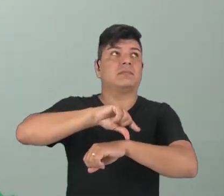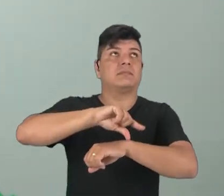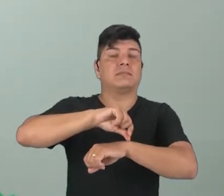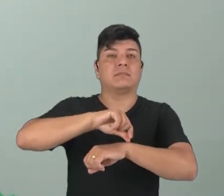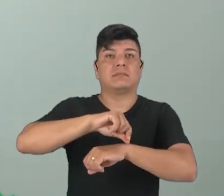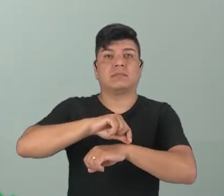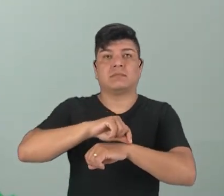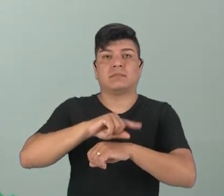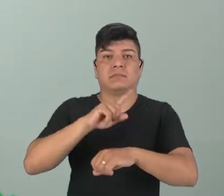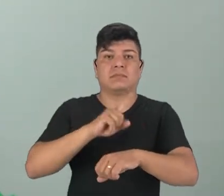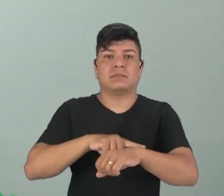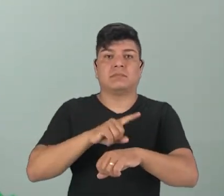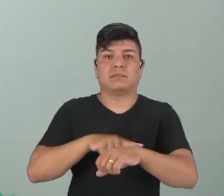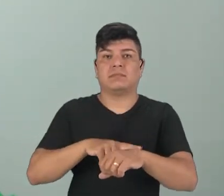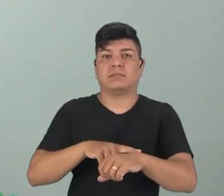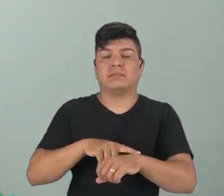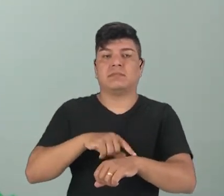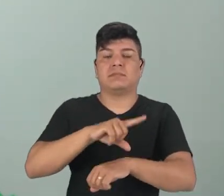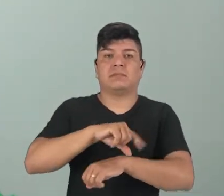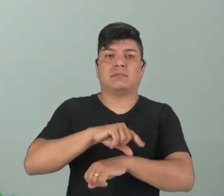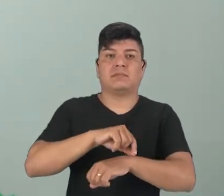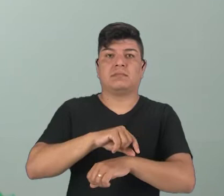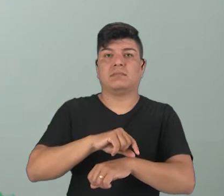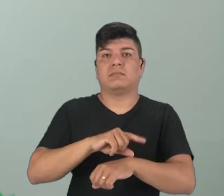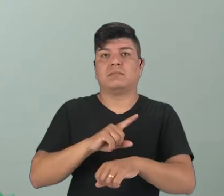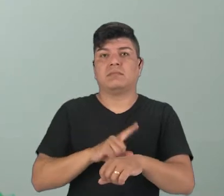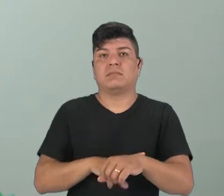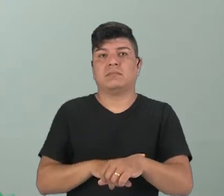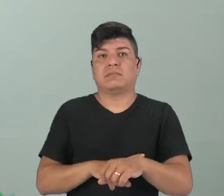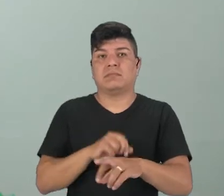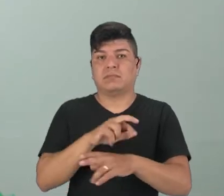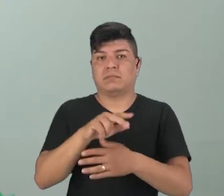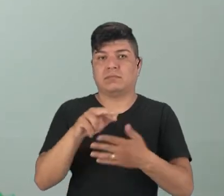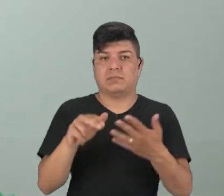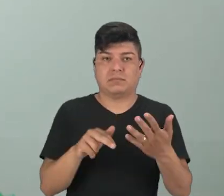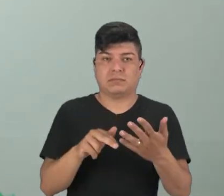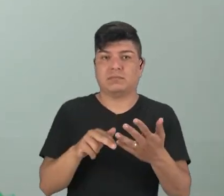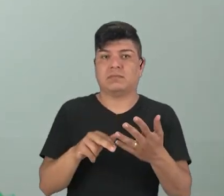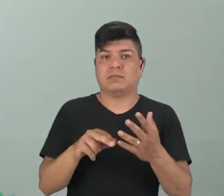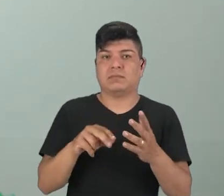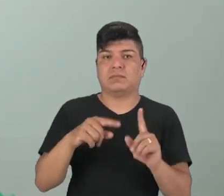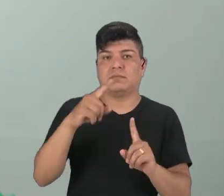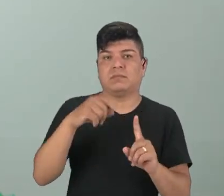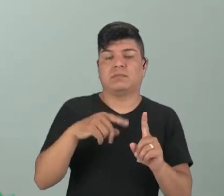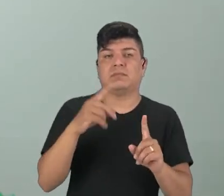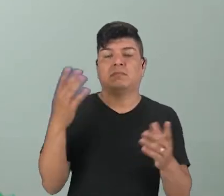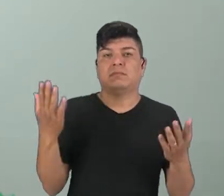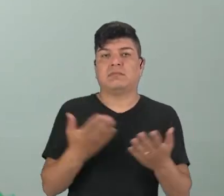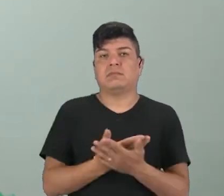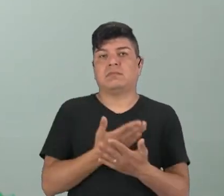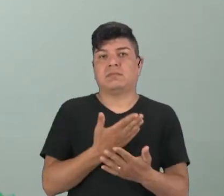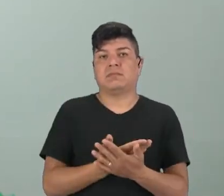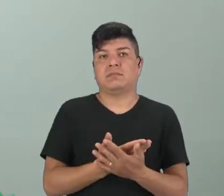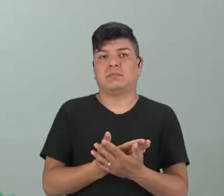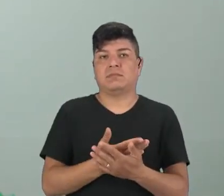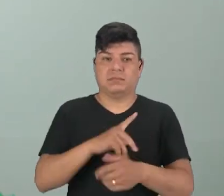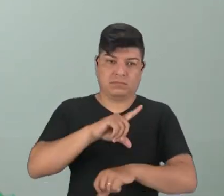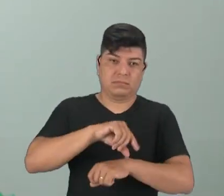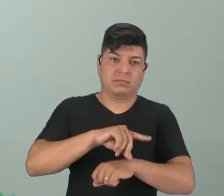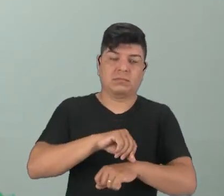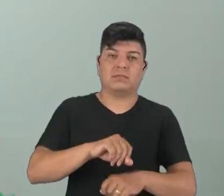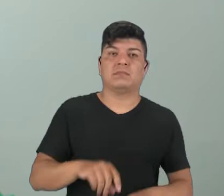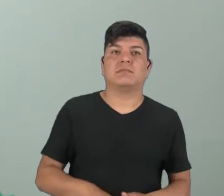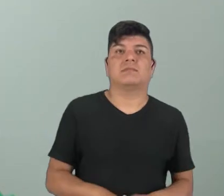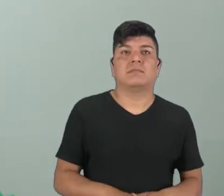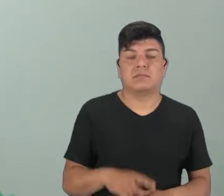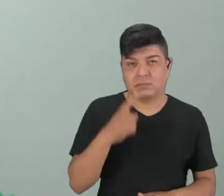Sobre o tempo e as horas, porque o tempo ele pode ser medido de várias formas. E nós hoje vamos estudar mais sobre as horas, tá